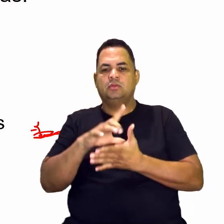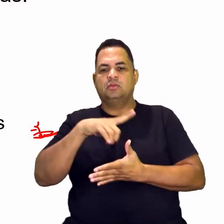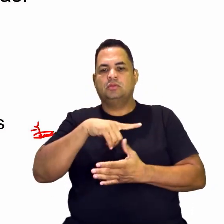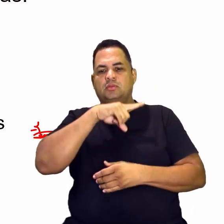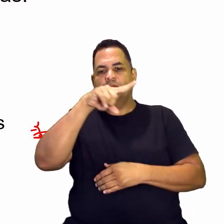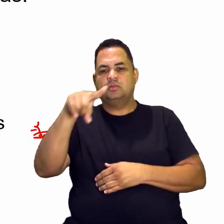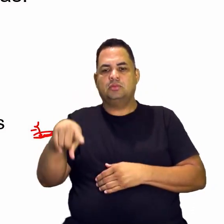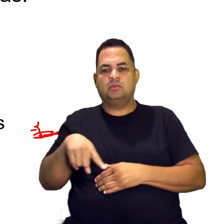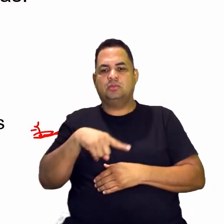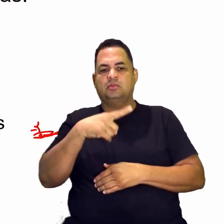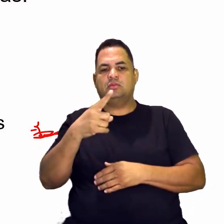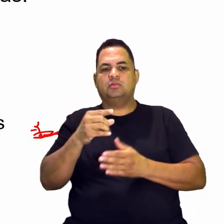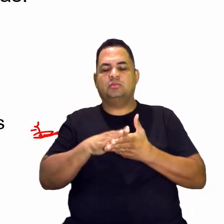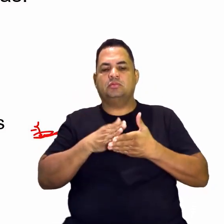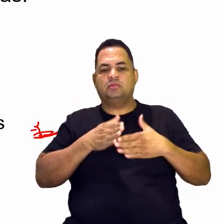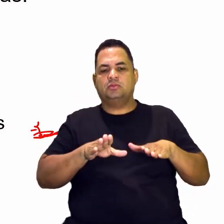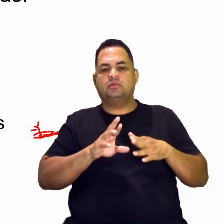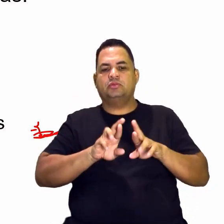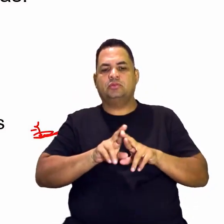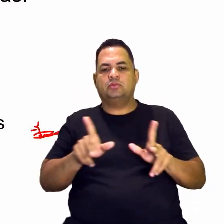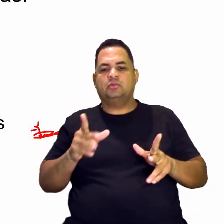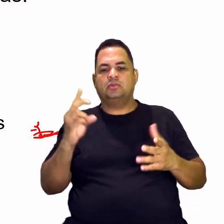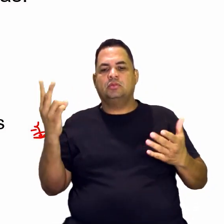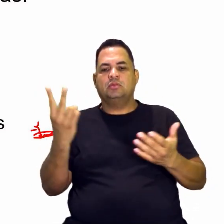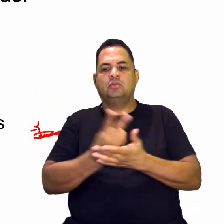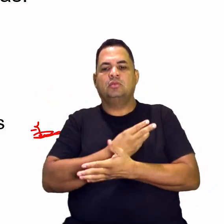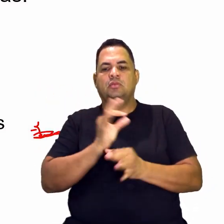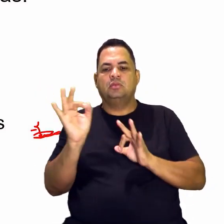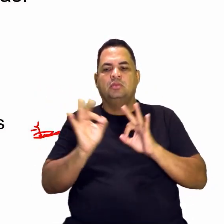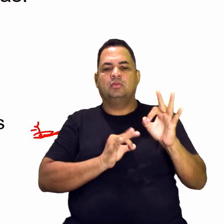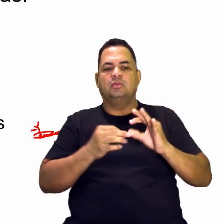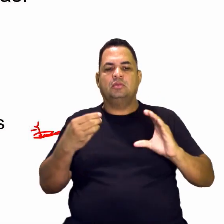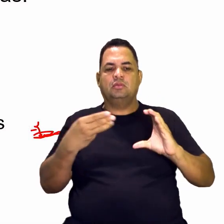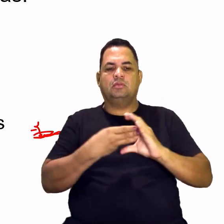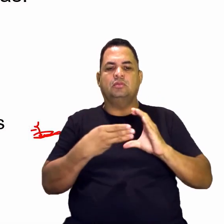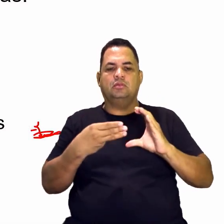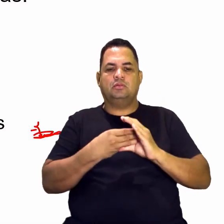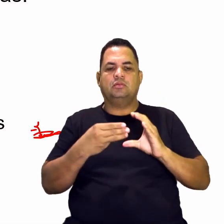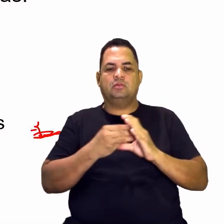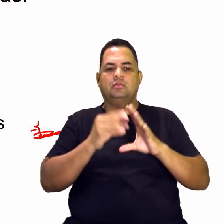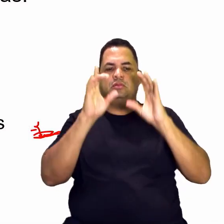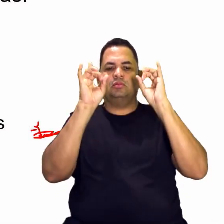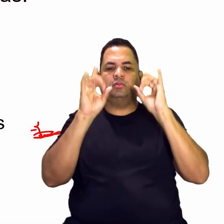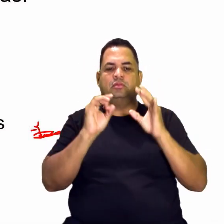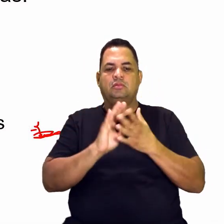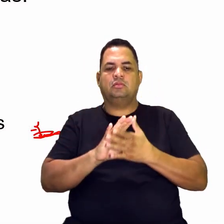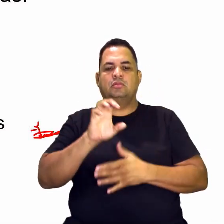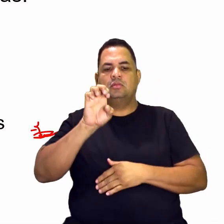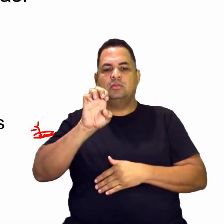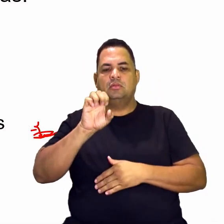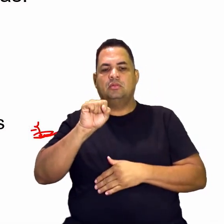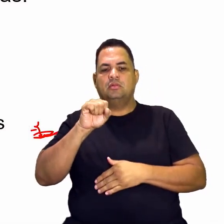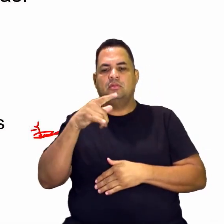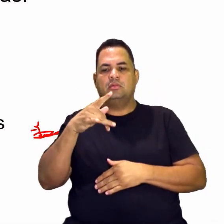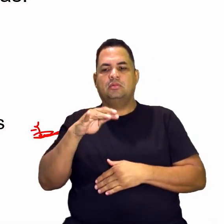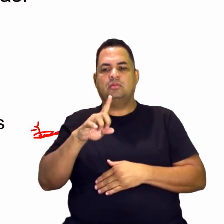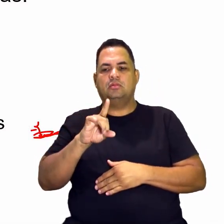possuem um ciclo reprodutivo diferente, a meiose ocorre na formação de células especiais,